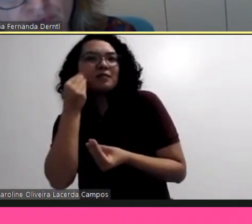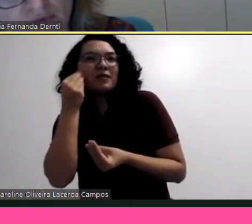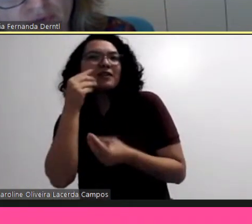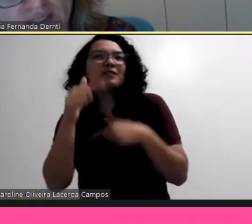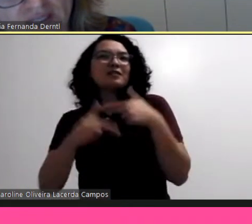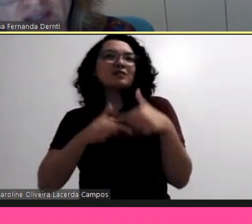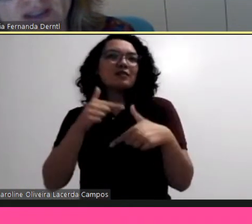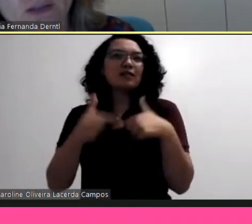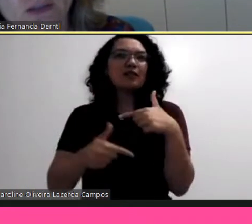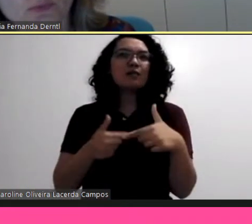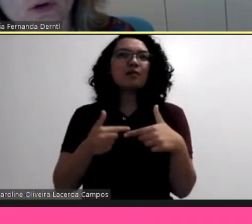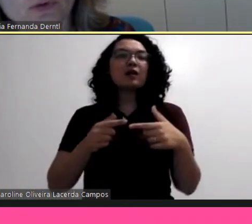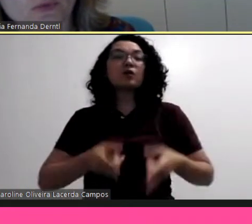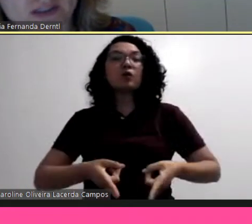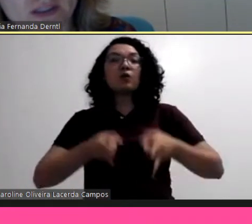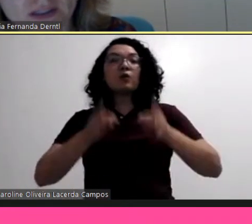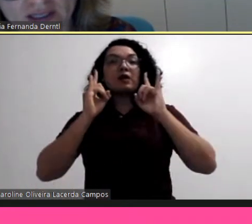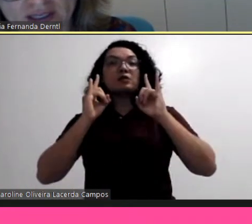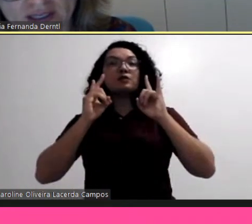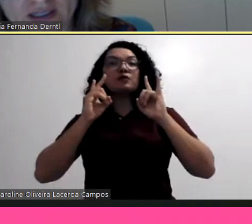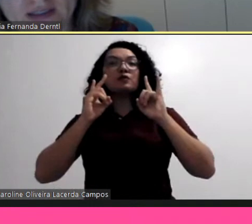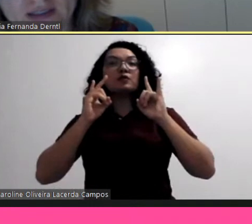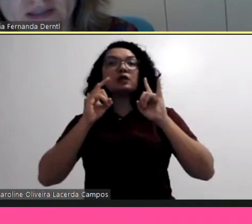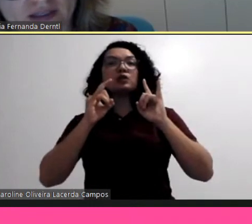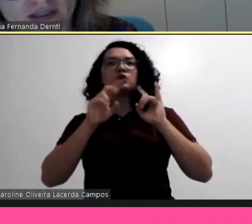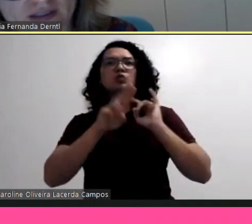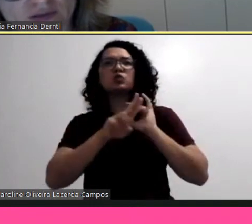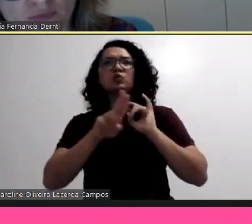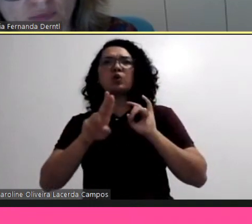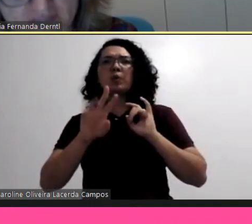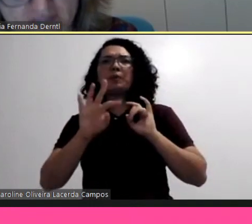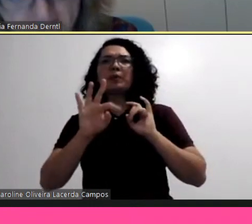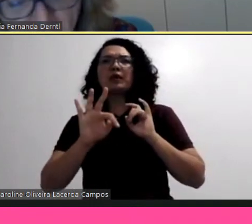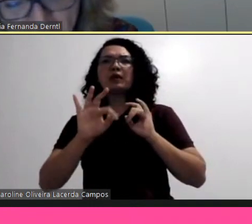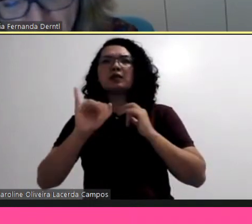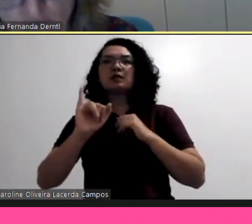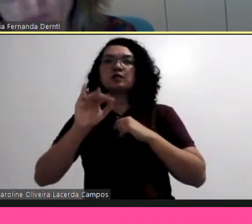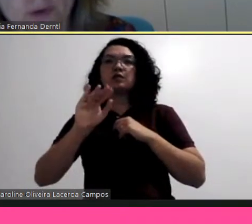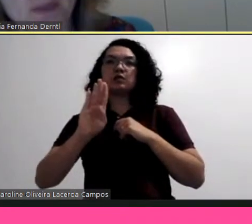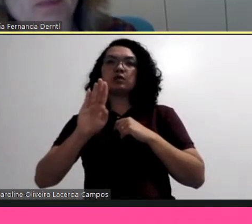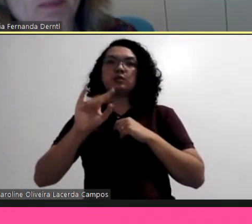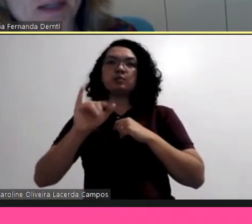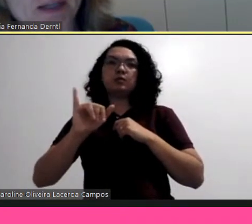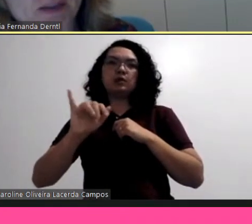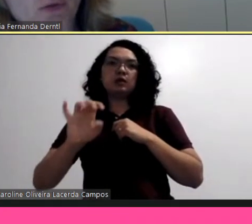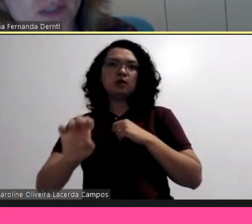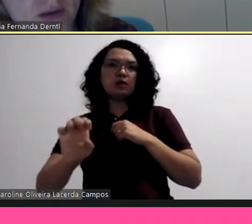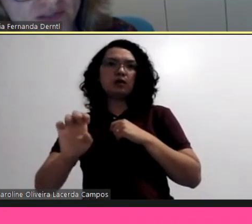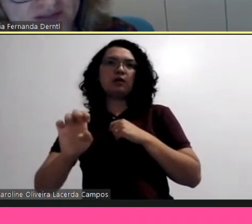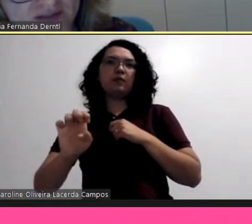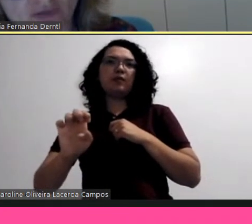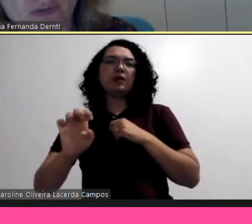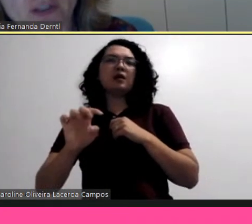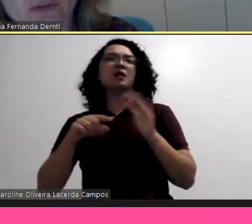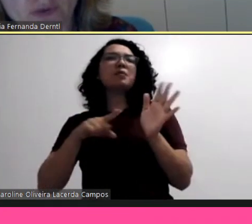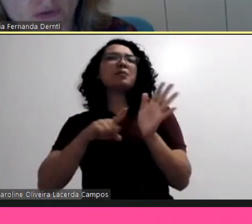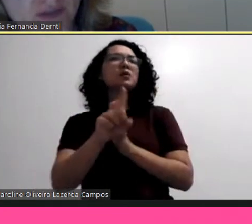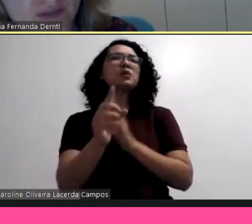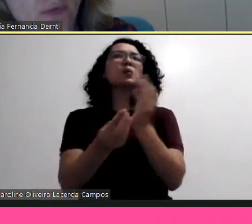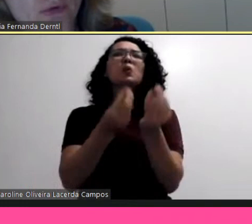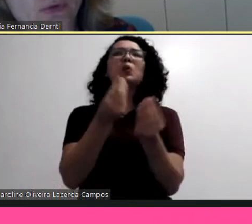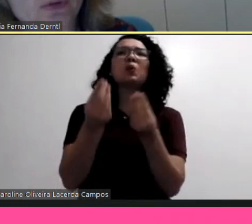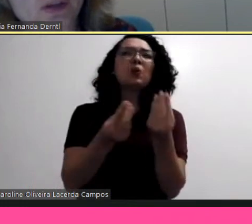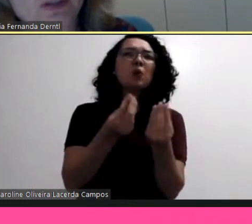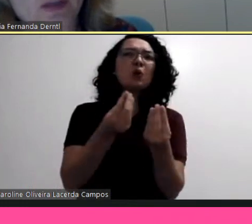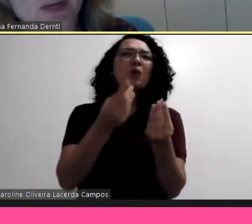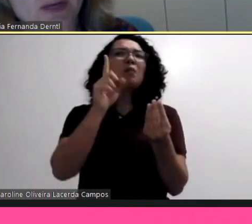arquitetura moderna, e o modo como ele como você encara o problema patrimonial nesse edifício, e contar um